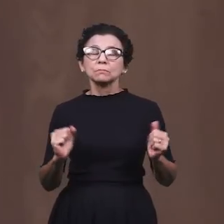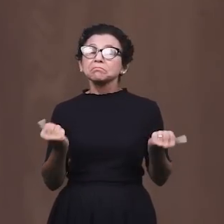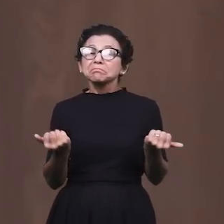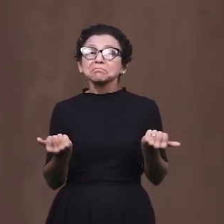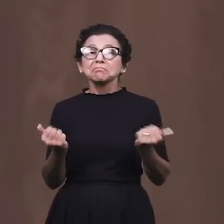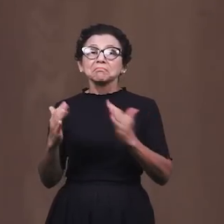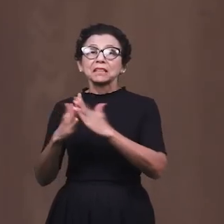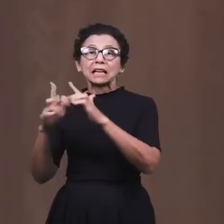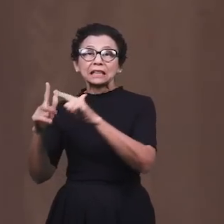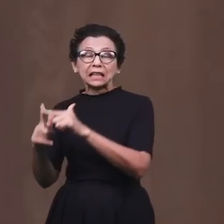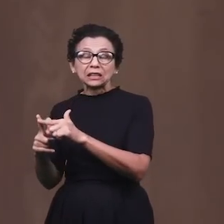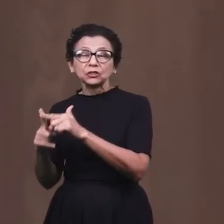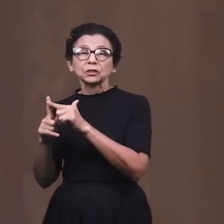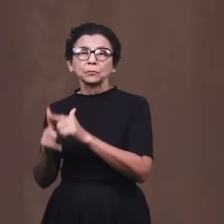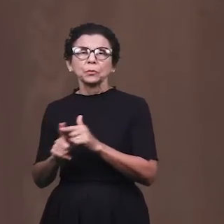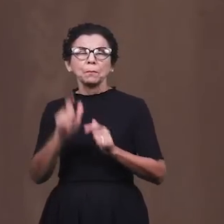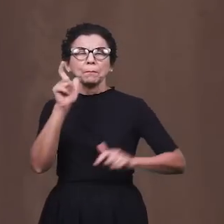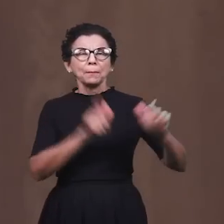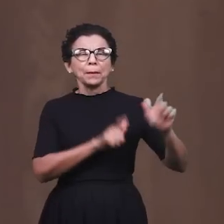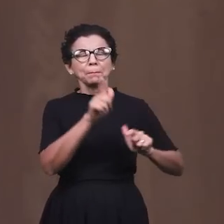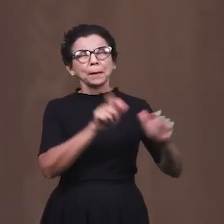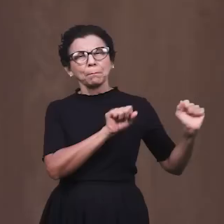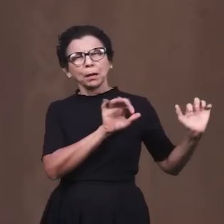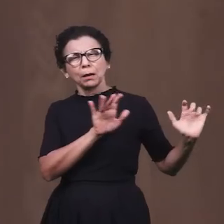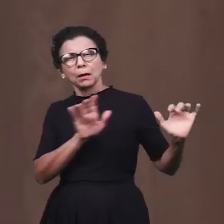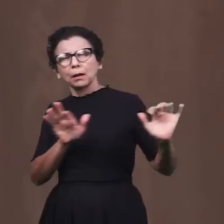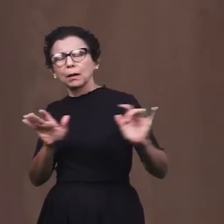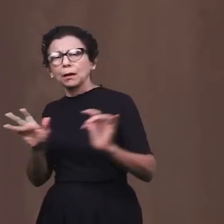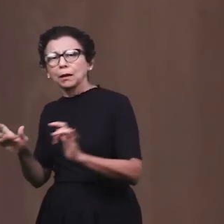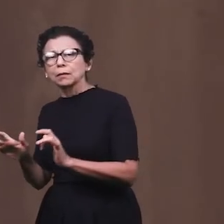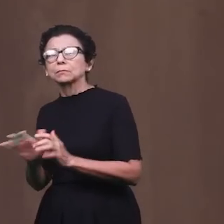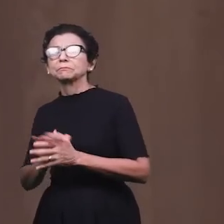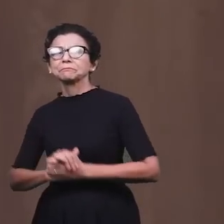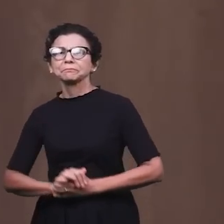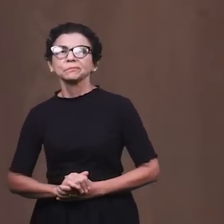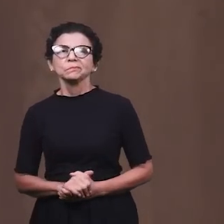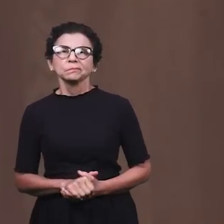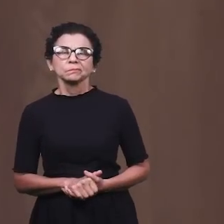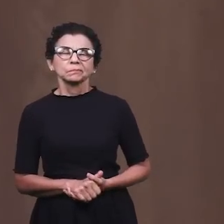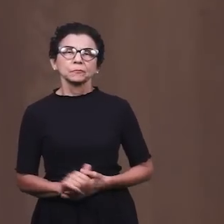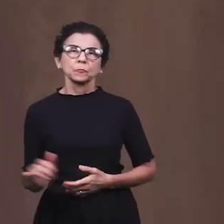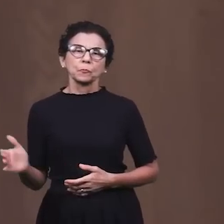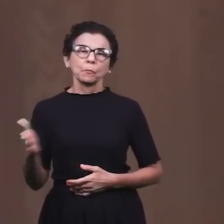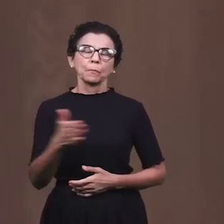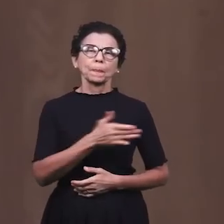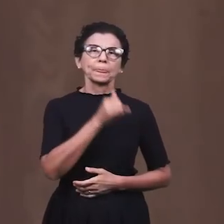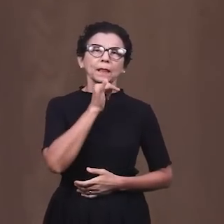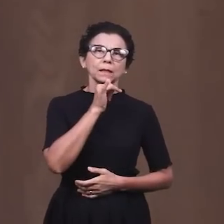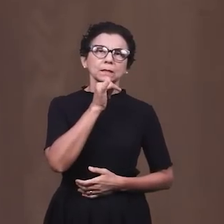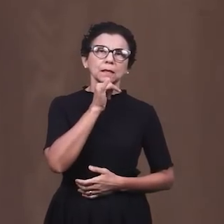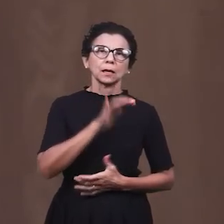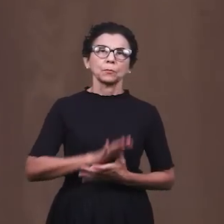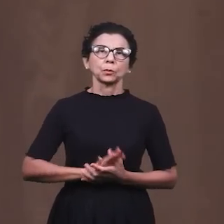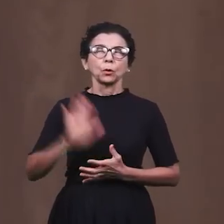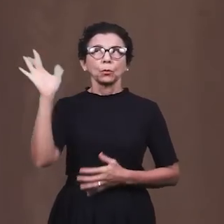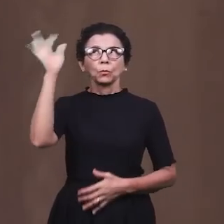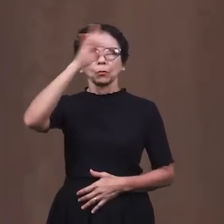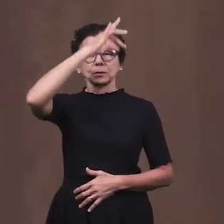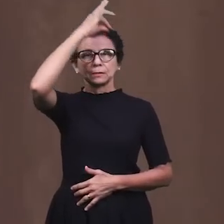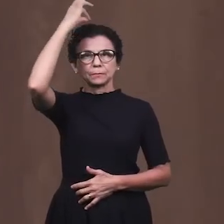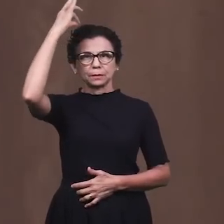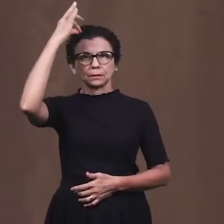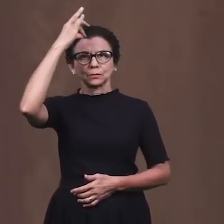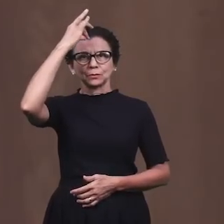não vemos isso hoje como um destaque de pessoas. Por exemplo, o Espírito Santo deixou para operar o